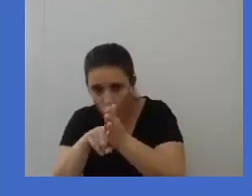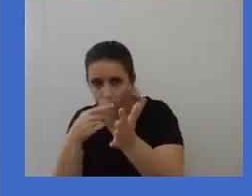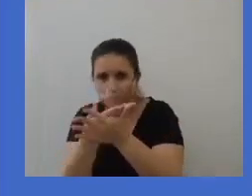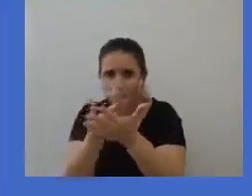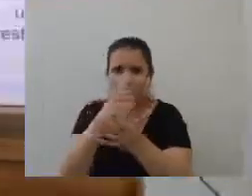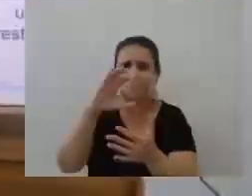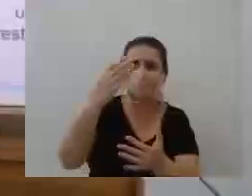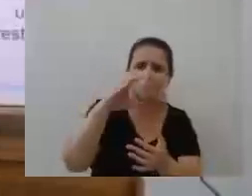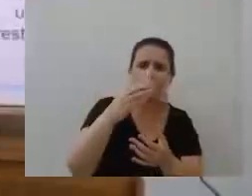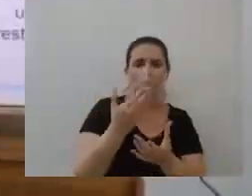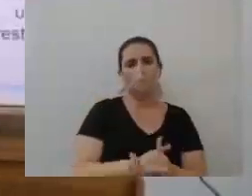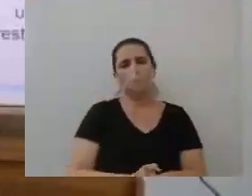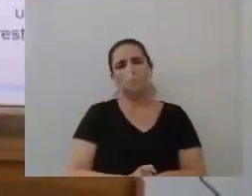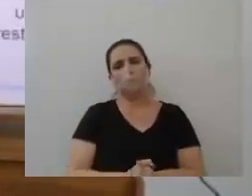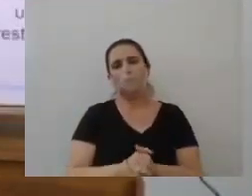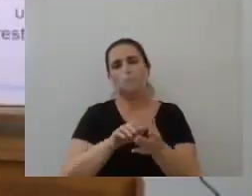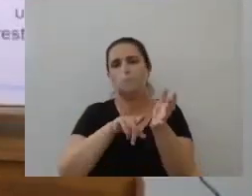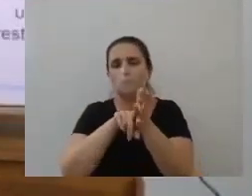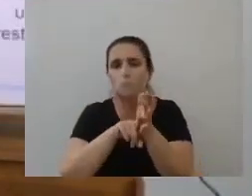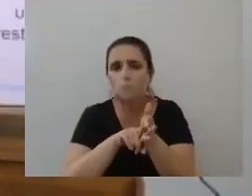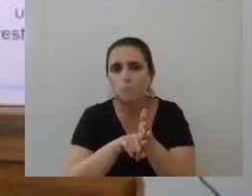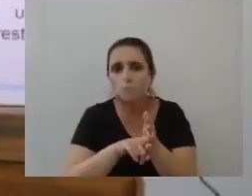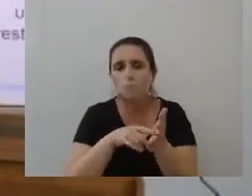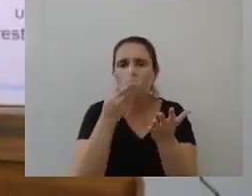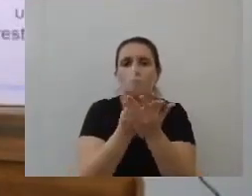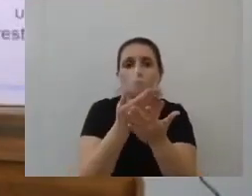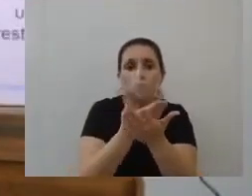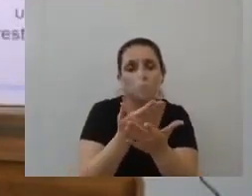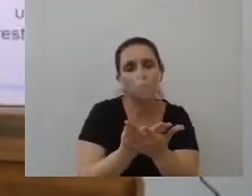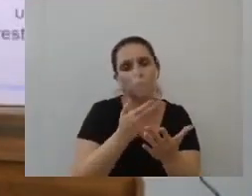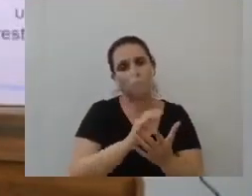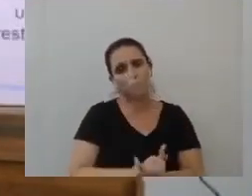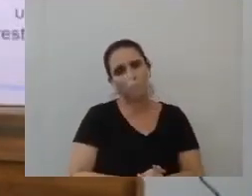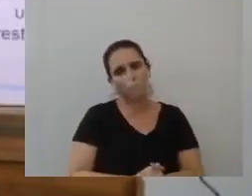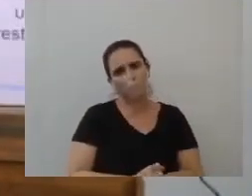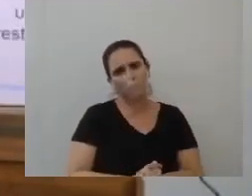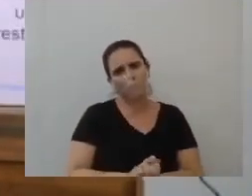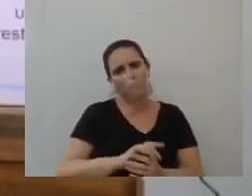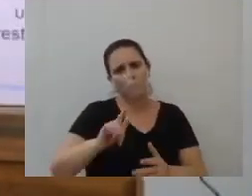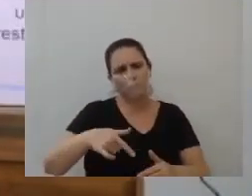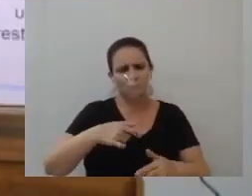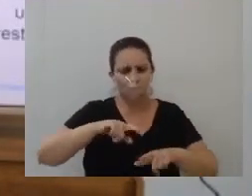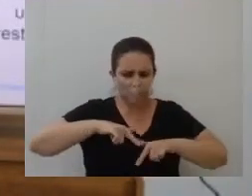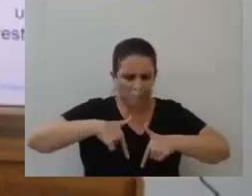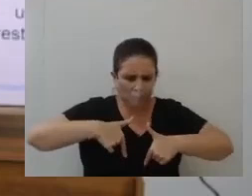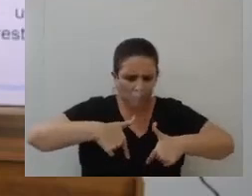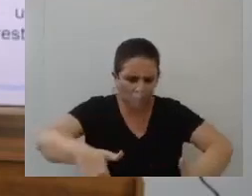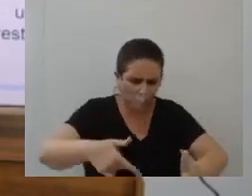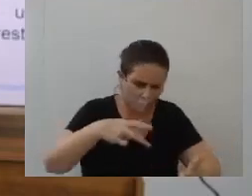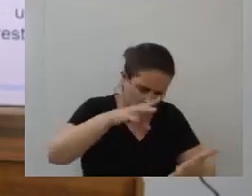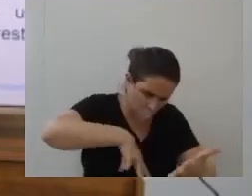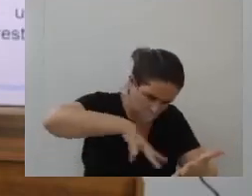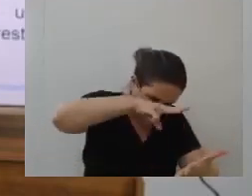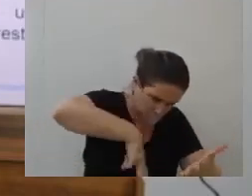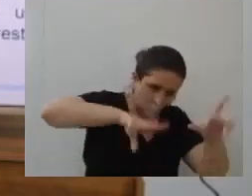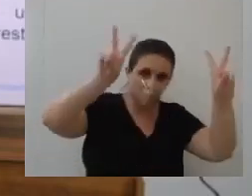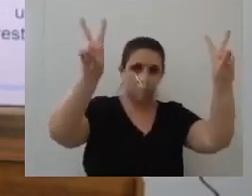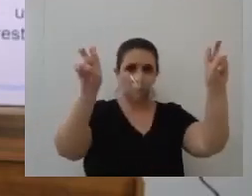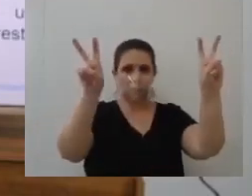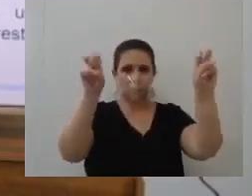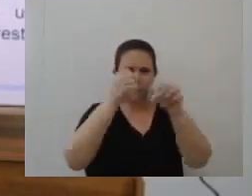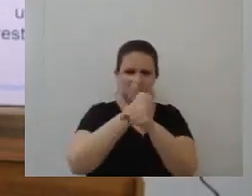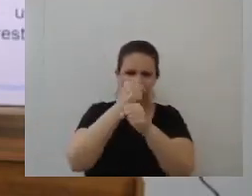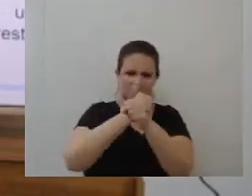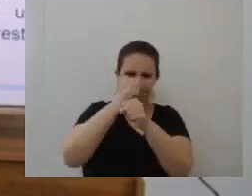as pessoas que produziram aquilo, elas estudaram e elas se debruçaram sobre um tema